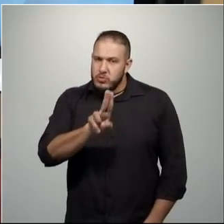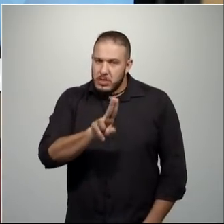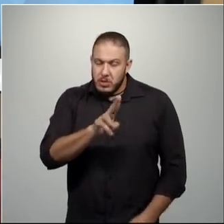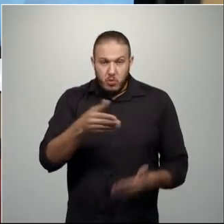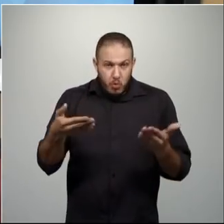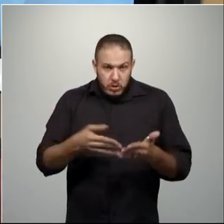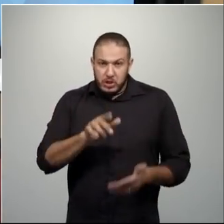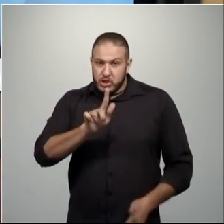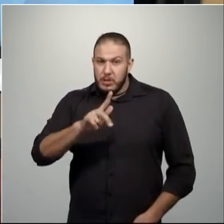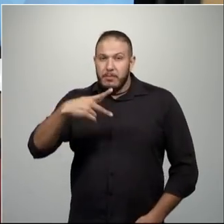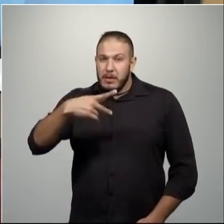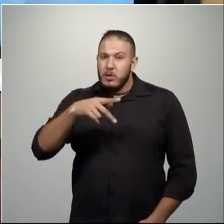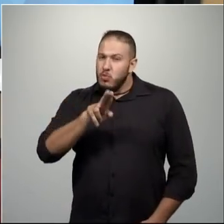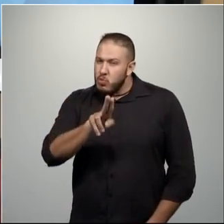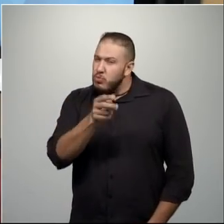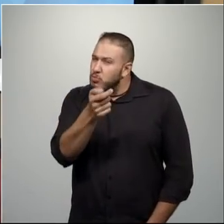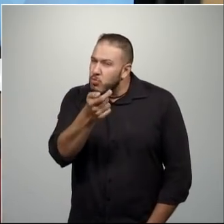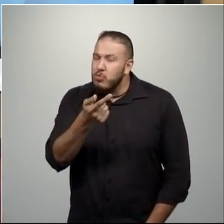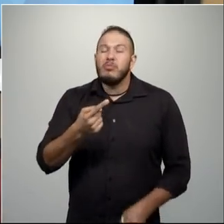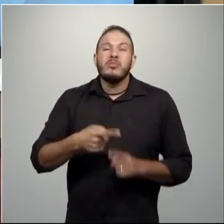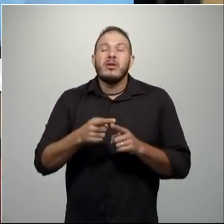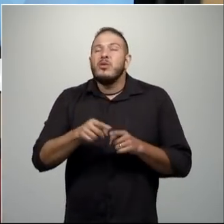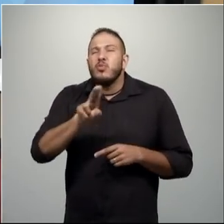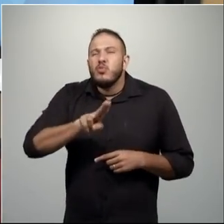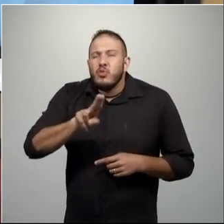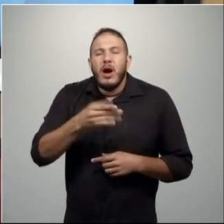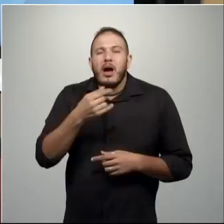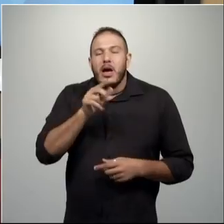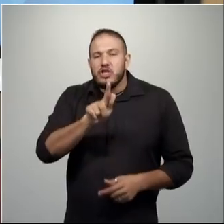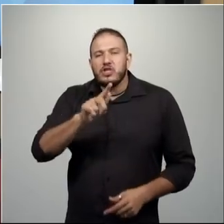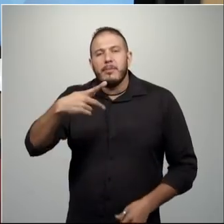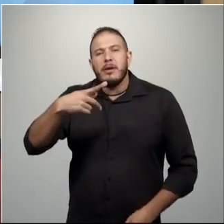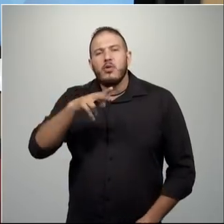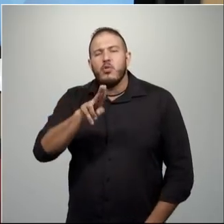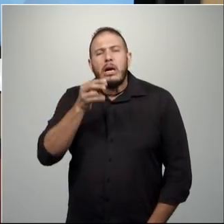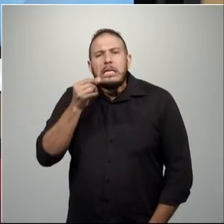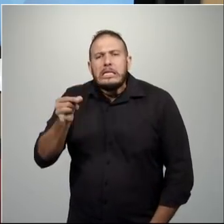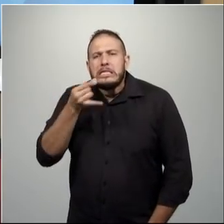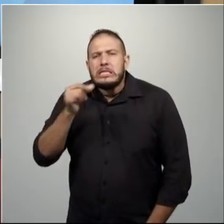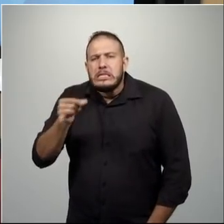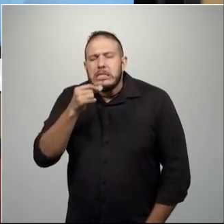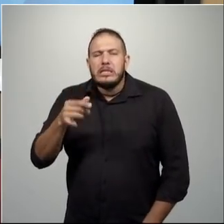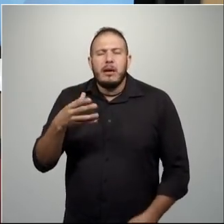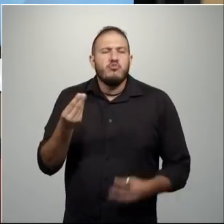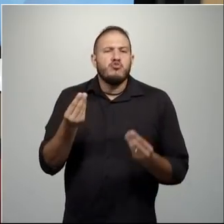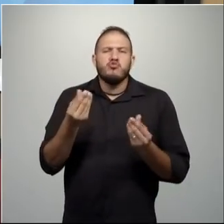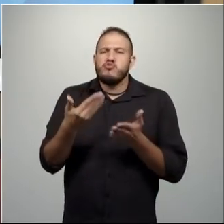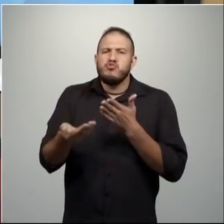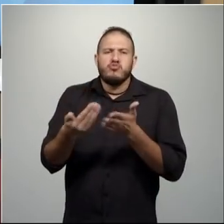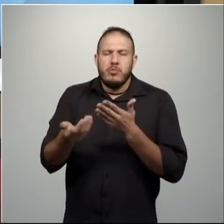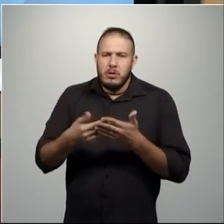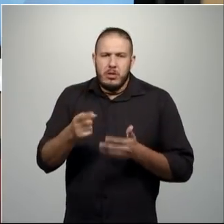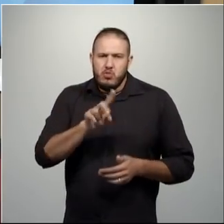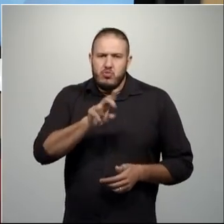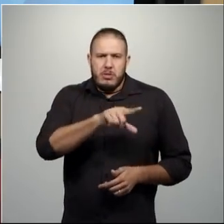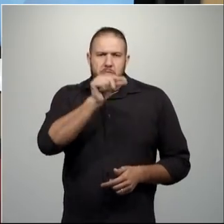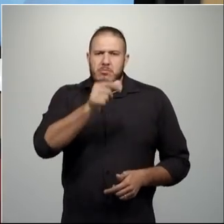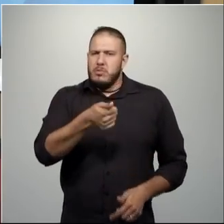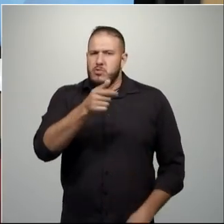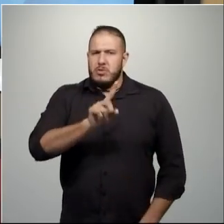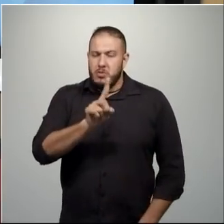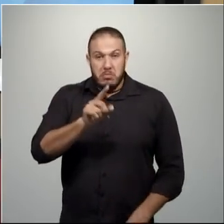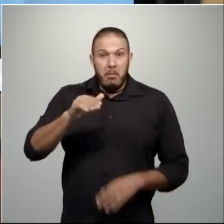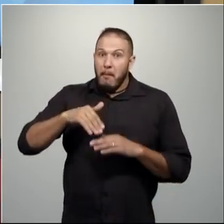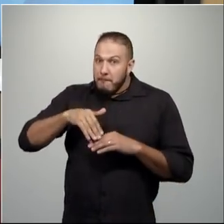gpu porque gepeas consome muita energia então nem é o preferível hoje o que é mais